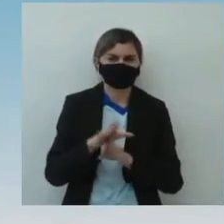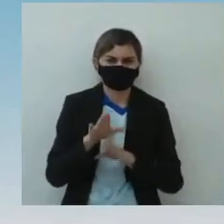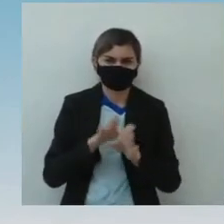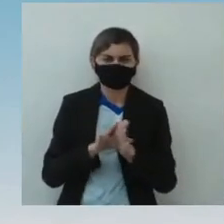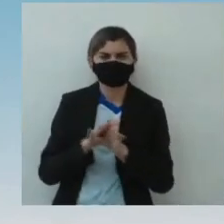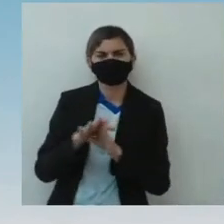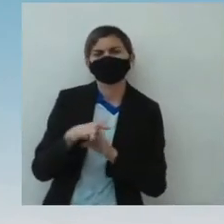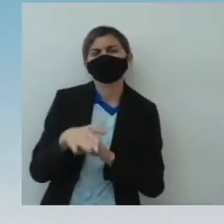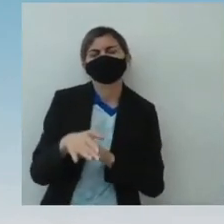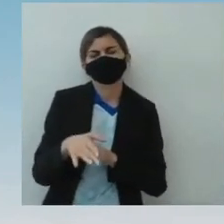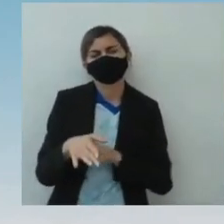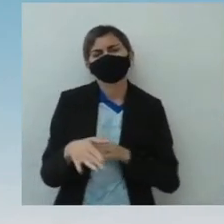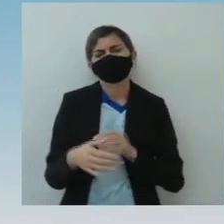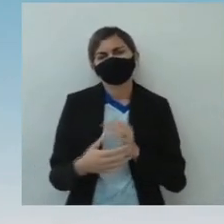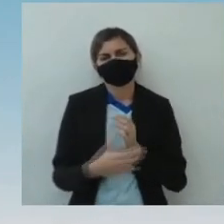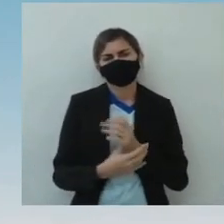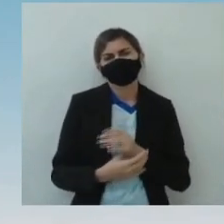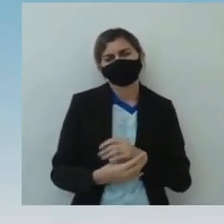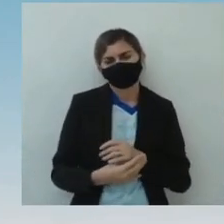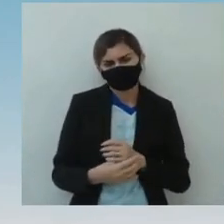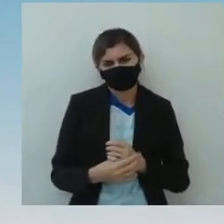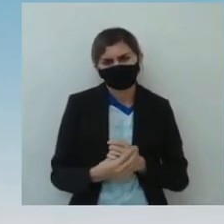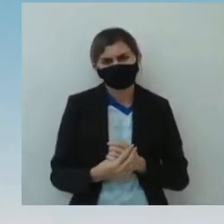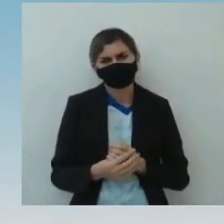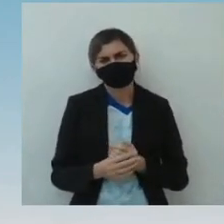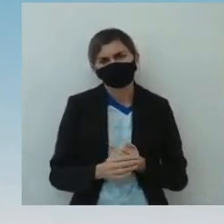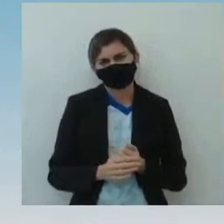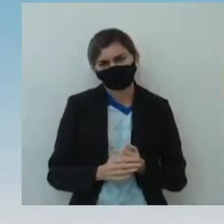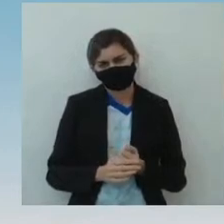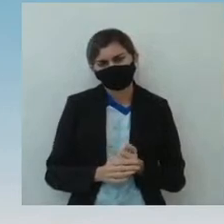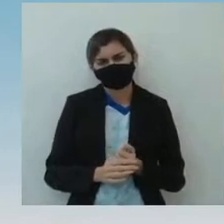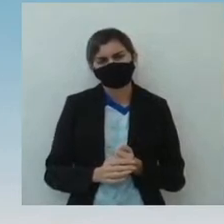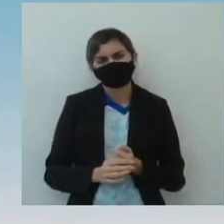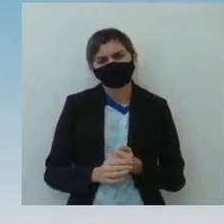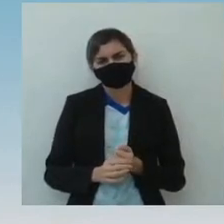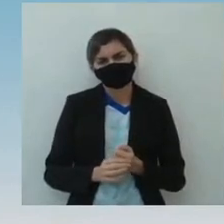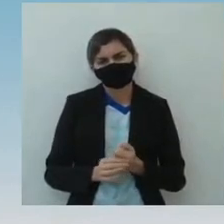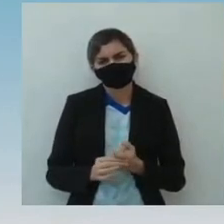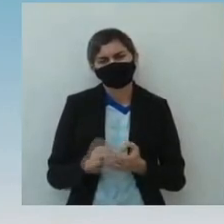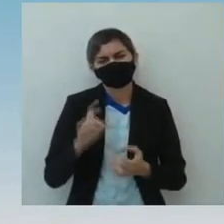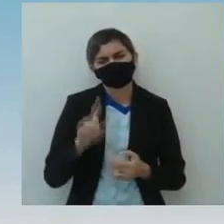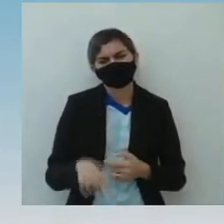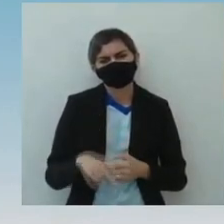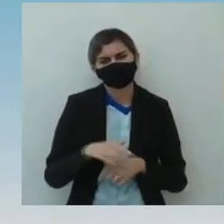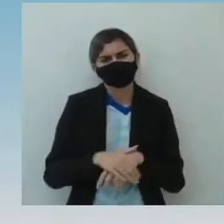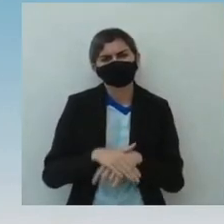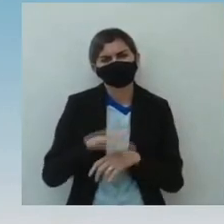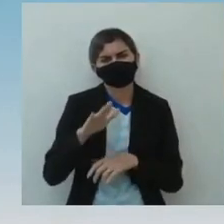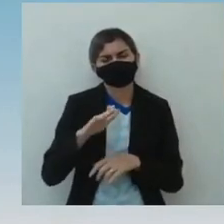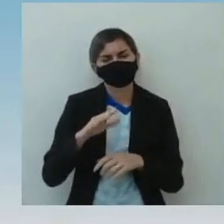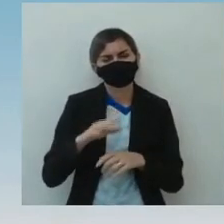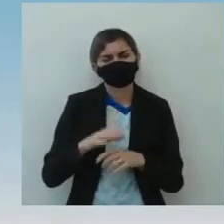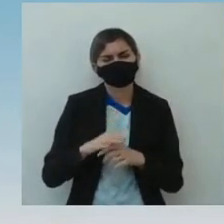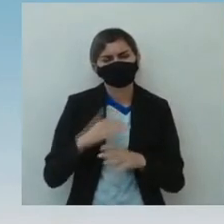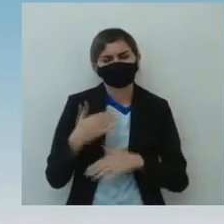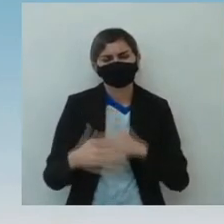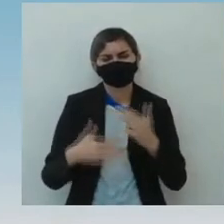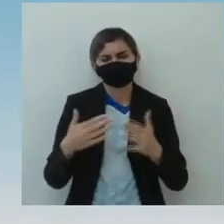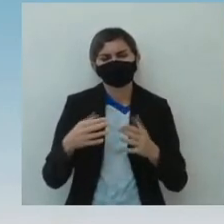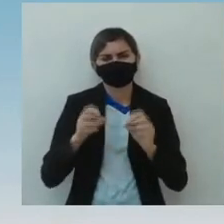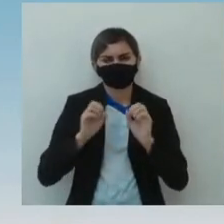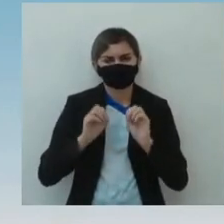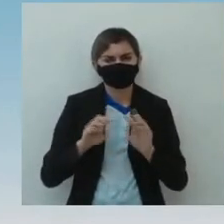esses matulaitis tem dou you are speak show mais propensão é